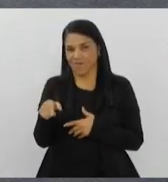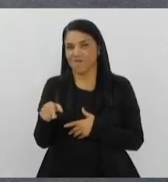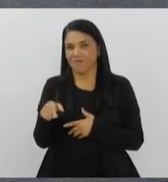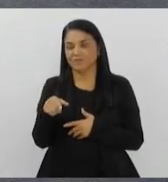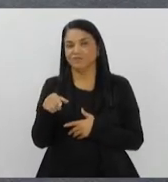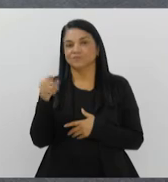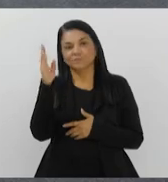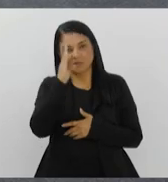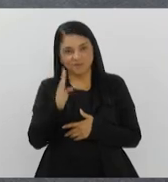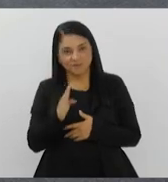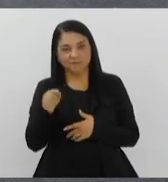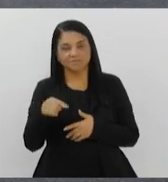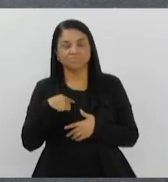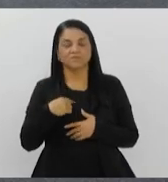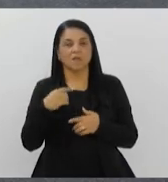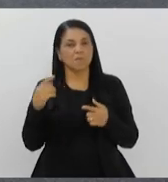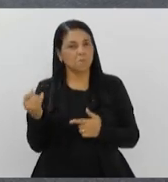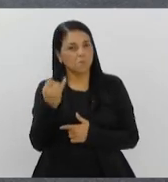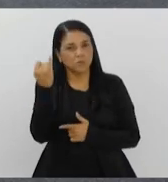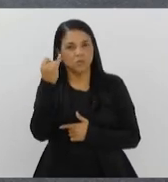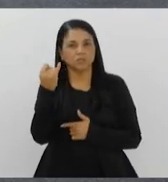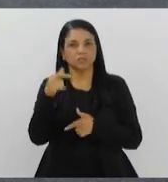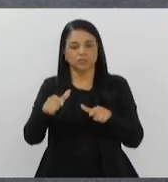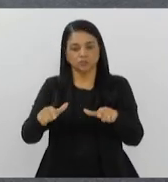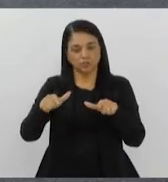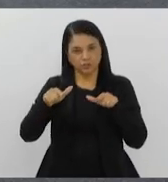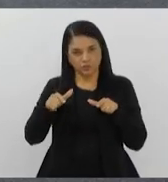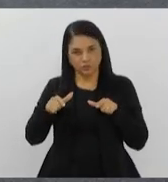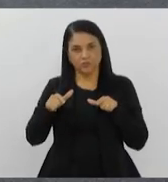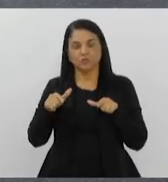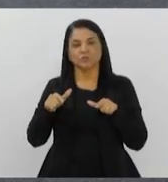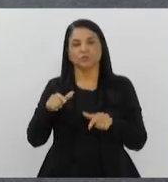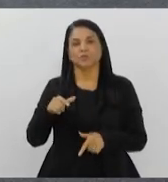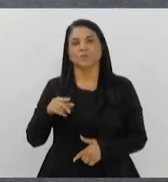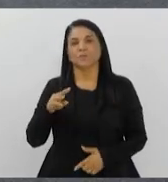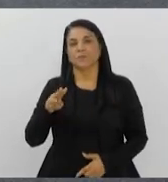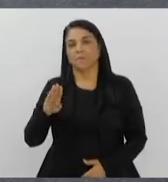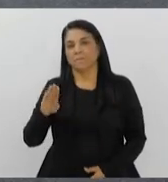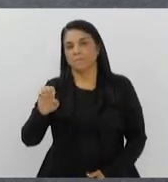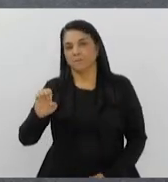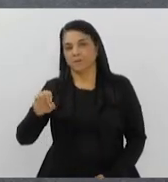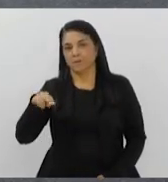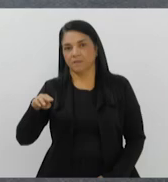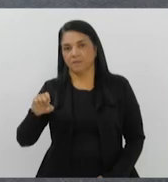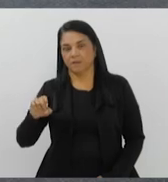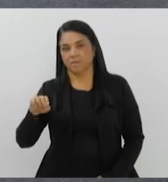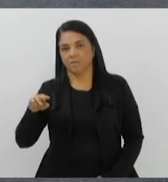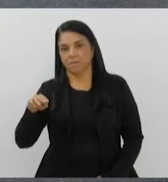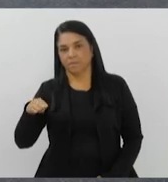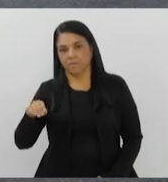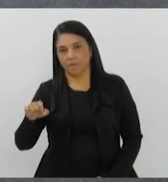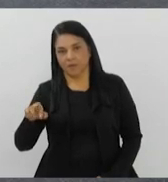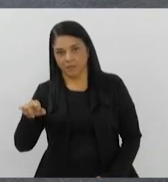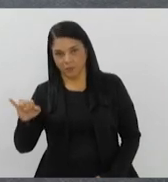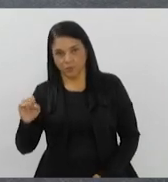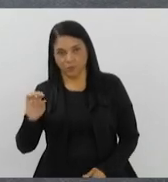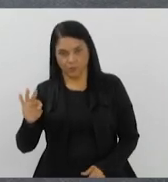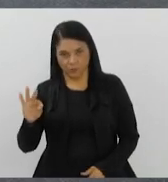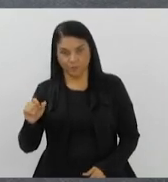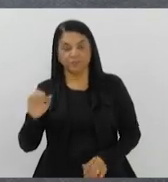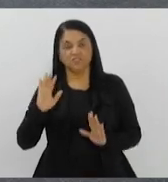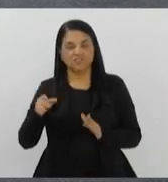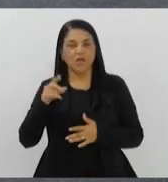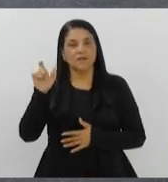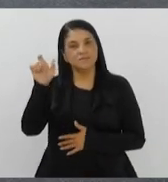importante dar esse título benemérito, porque, inclusive, o Zeca já tem a nossa medalha Tiradentes aqui da casa. Nosso amigo